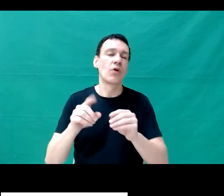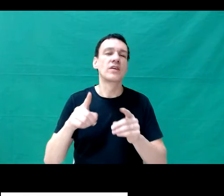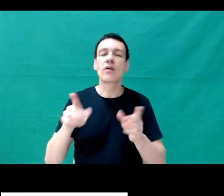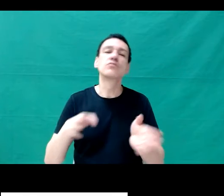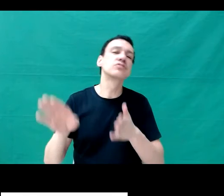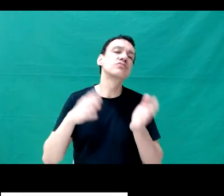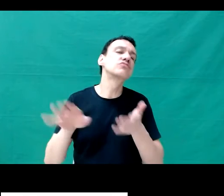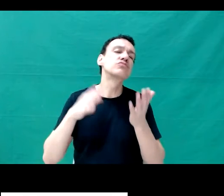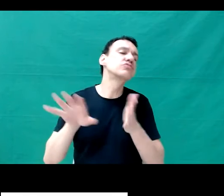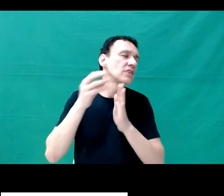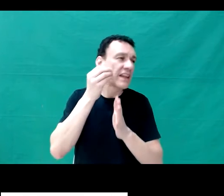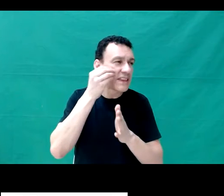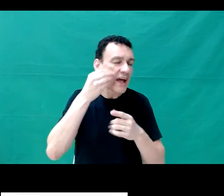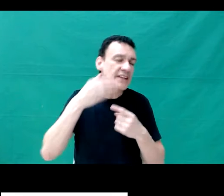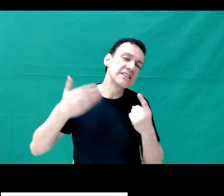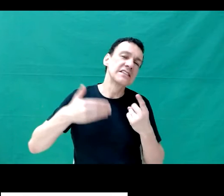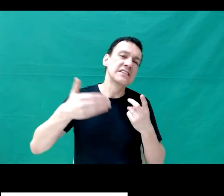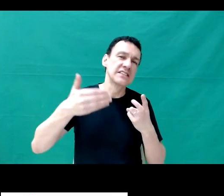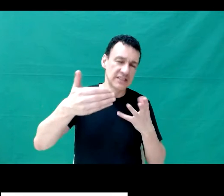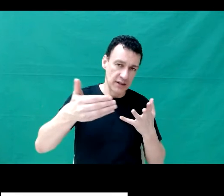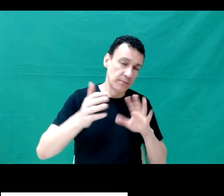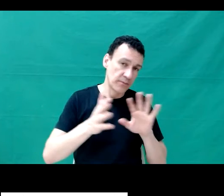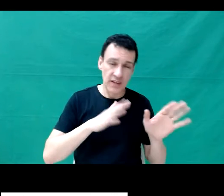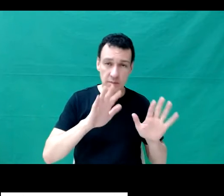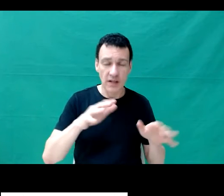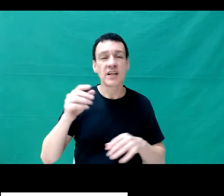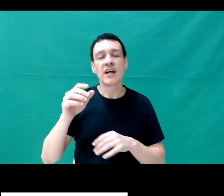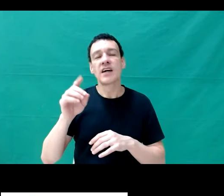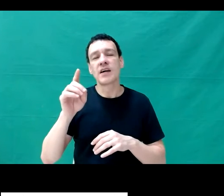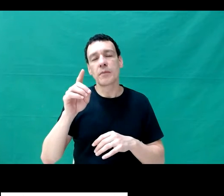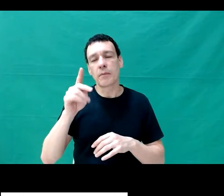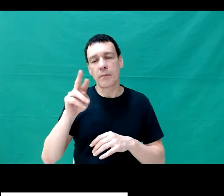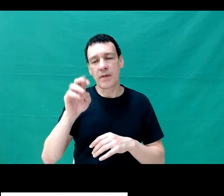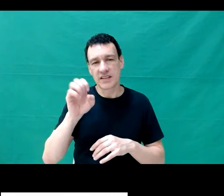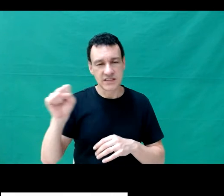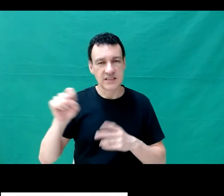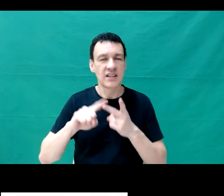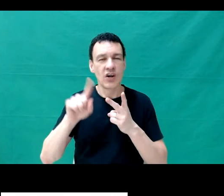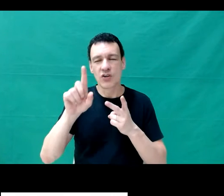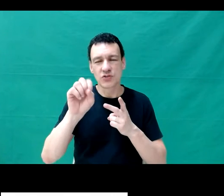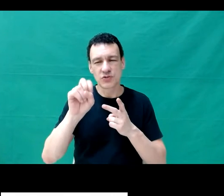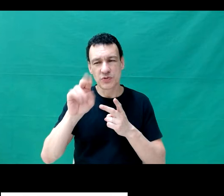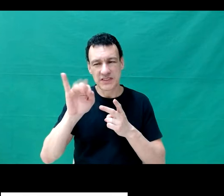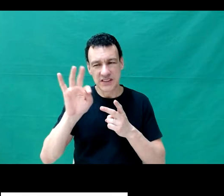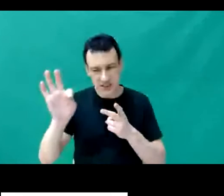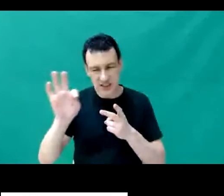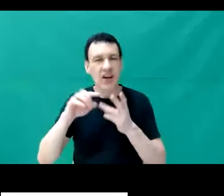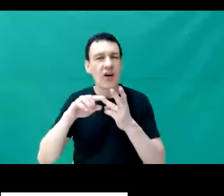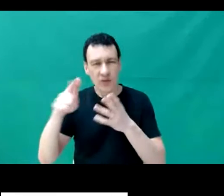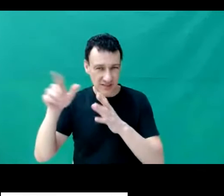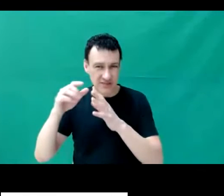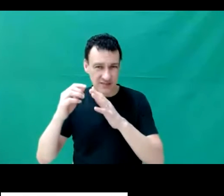O Cypress e o Axis Core e a suite da Deck System, né? São ferramentas que